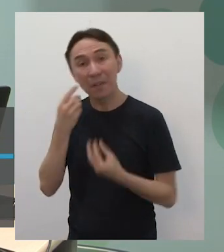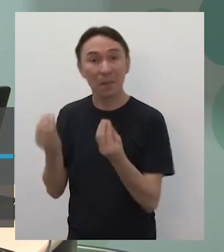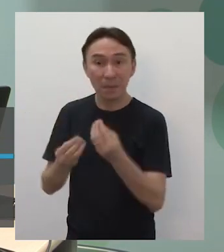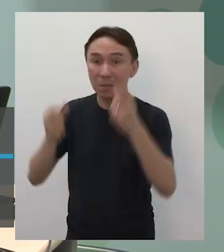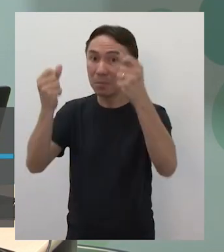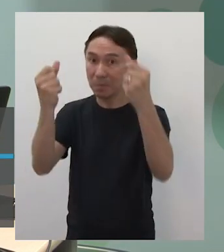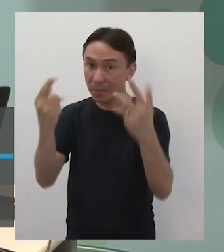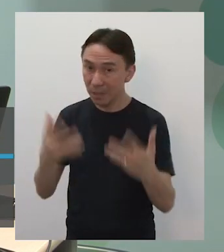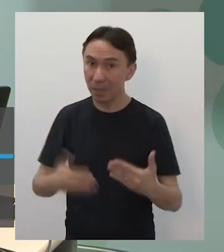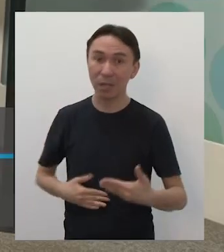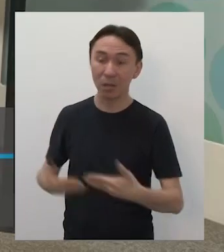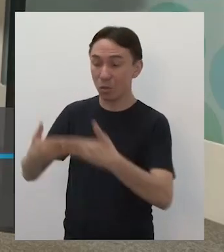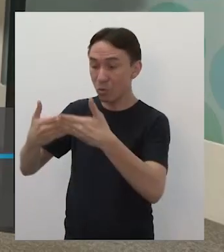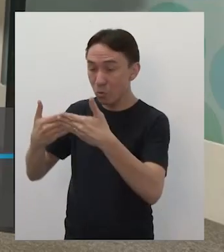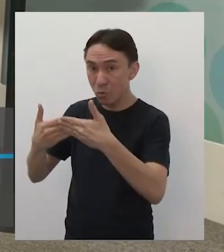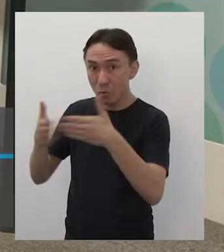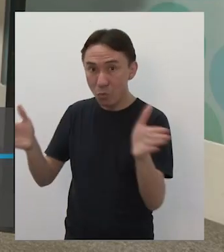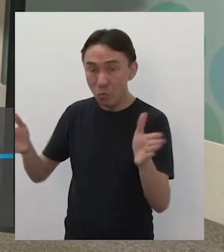favor.